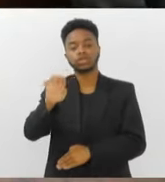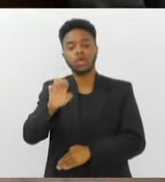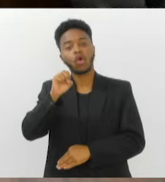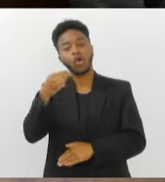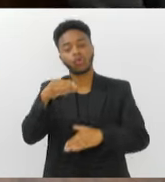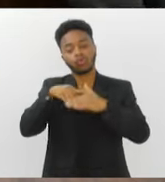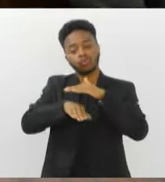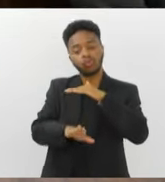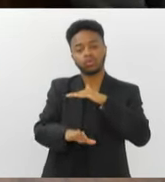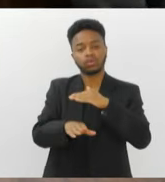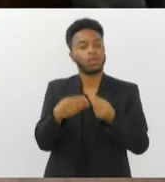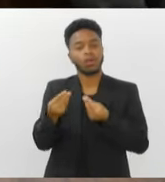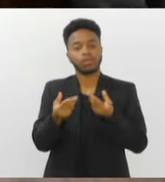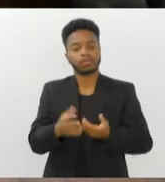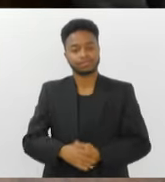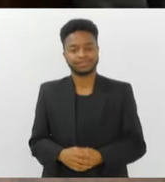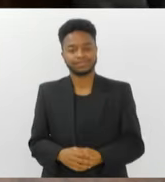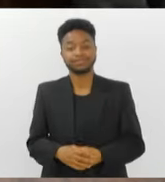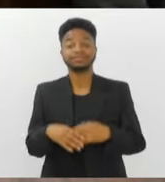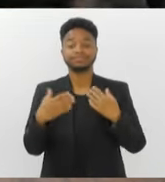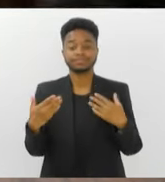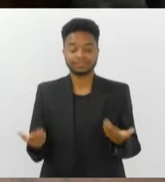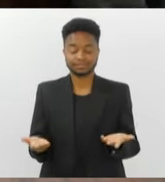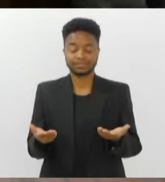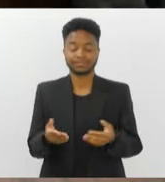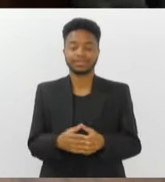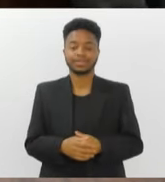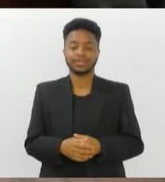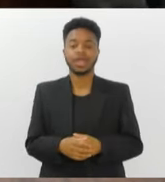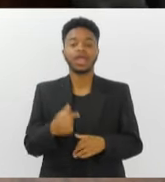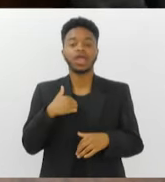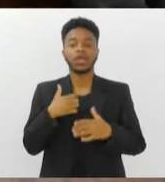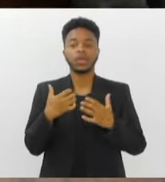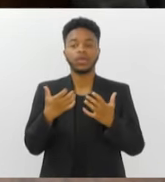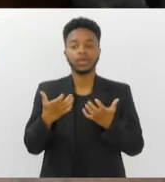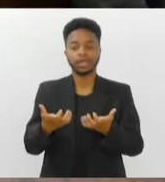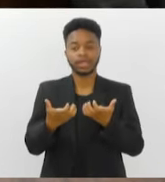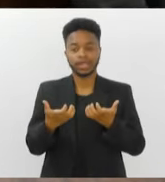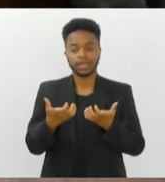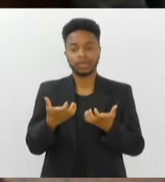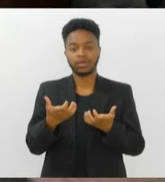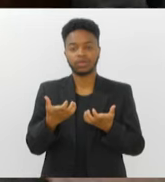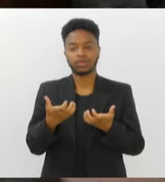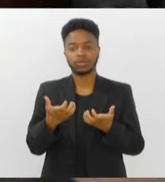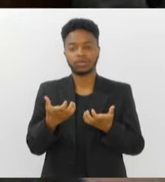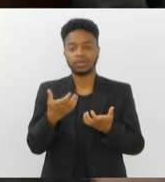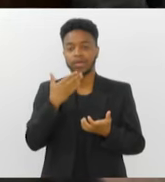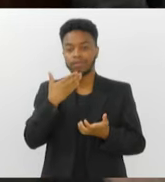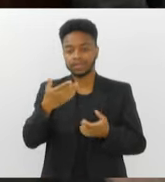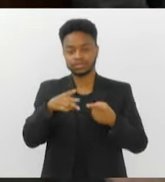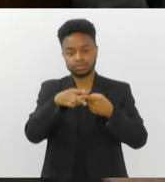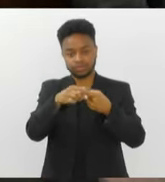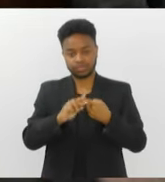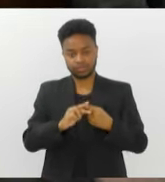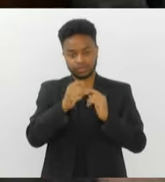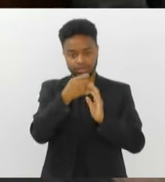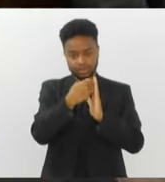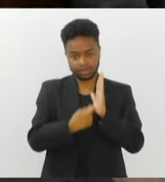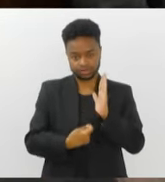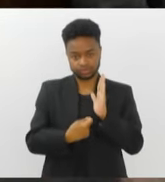É uma ponte. Então, eu gostaria que promovesse a correção